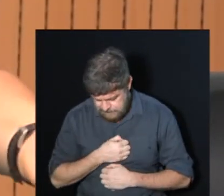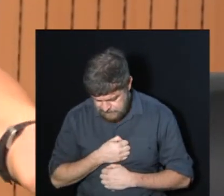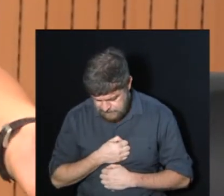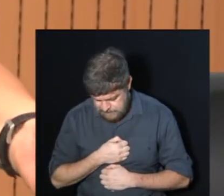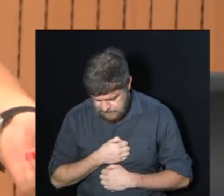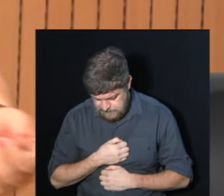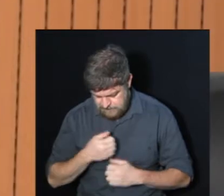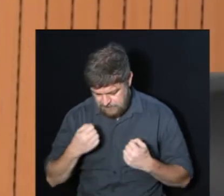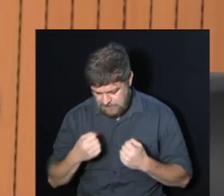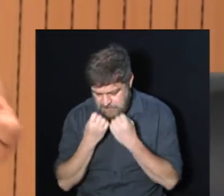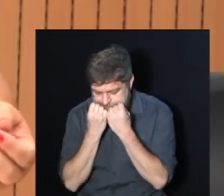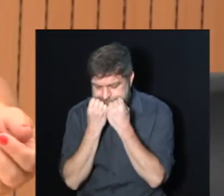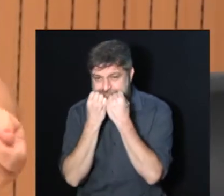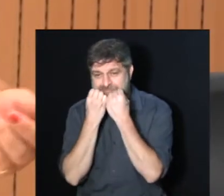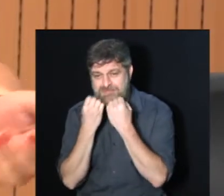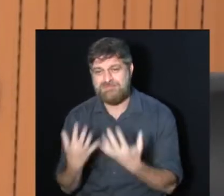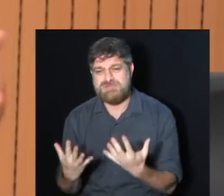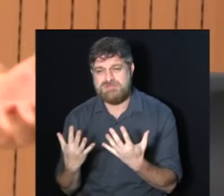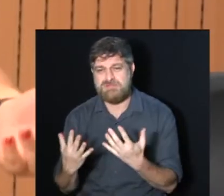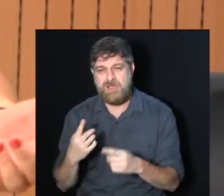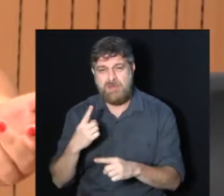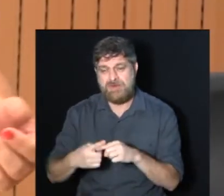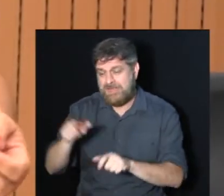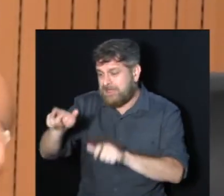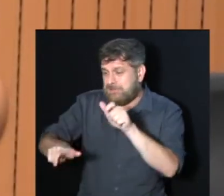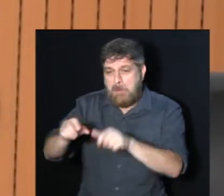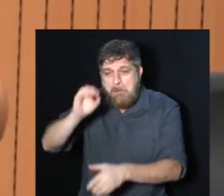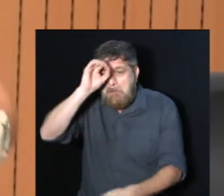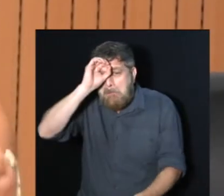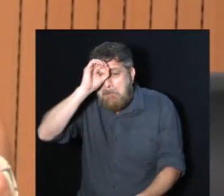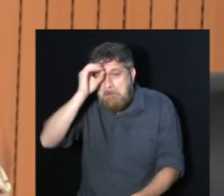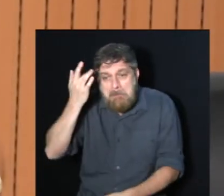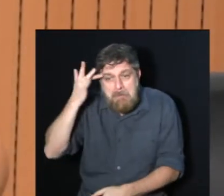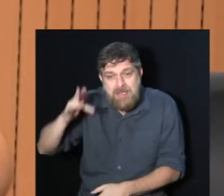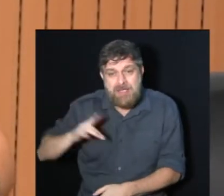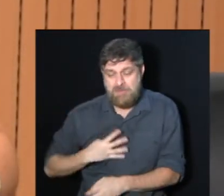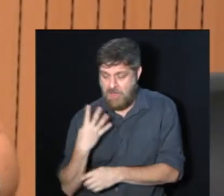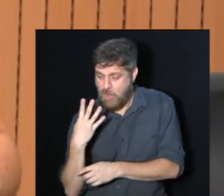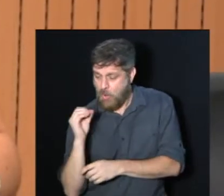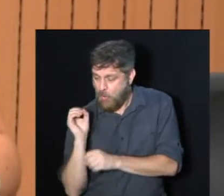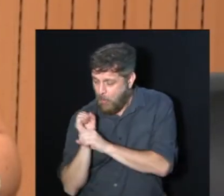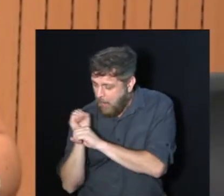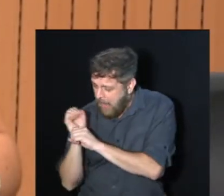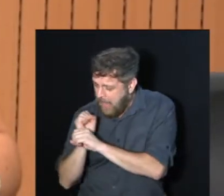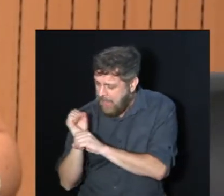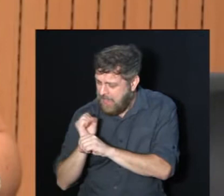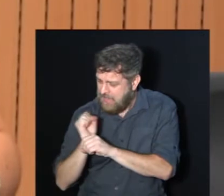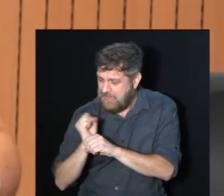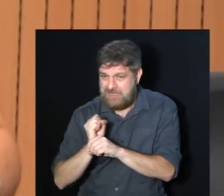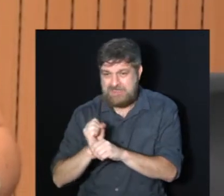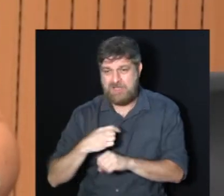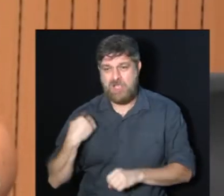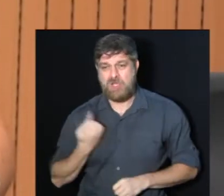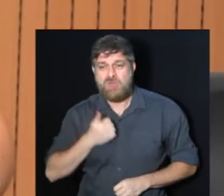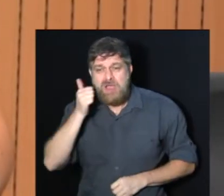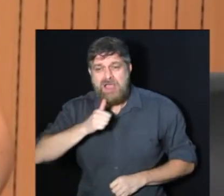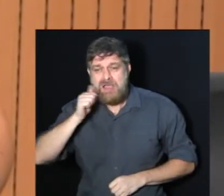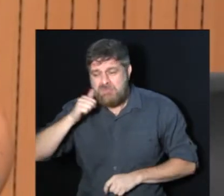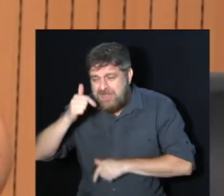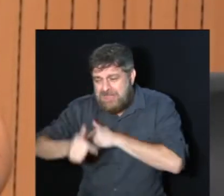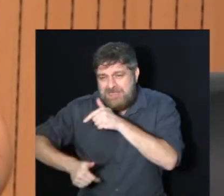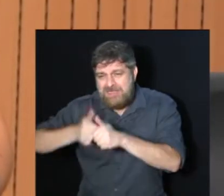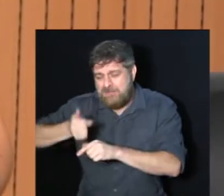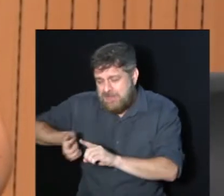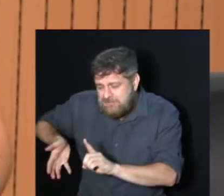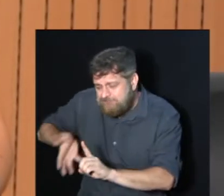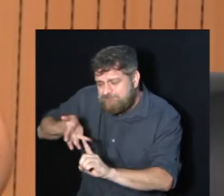precisava falar para vocês, porque eu vejo que muita gente nem sabe, né? São 40 anos que a gente trabalha com mulheres, são 40